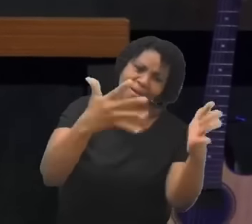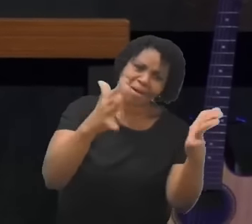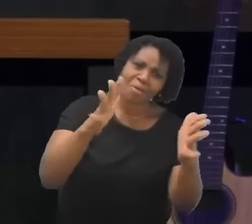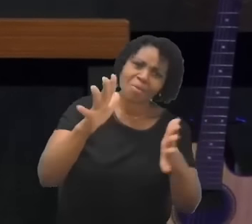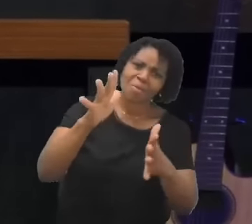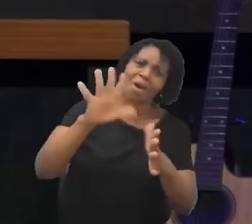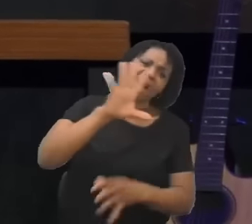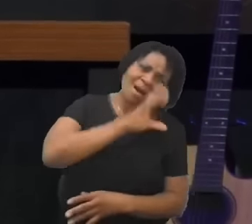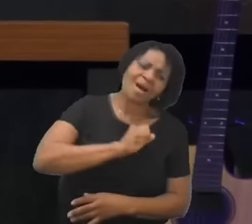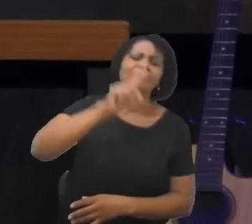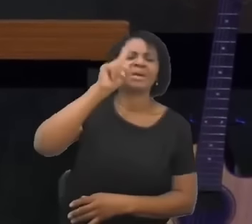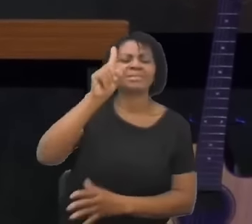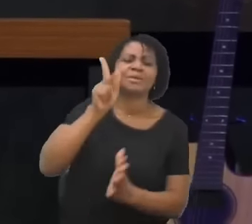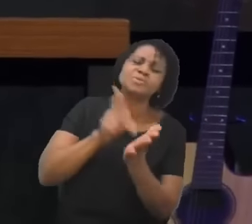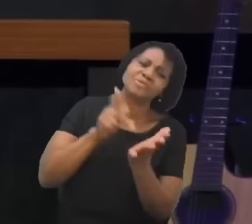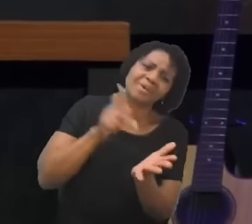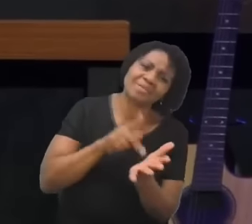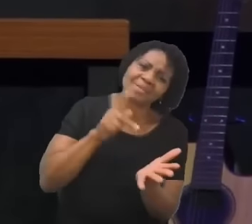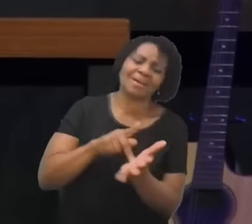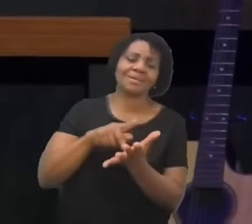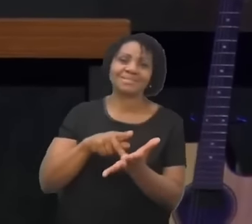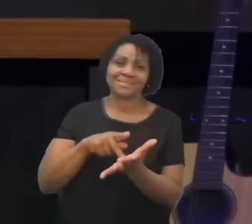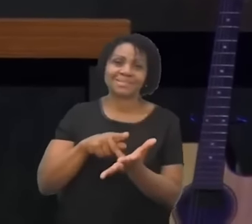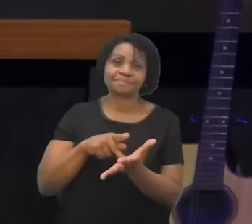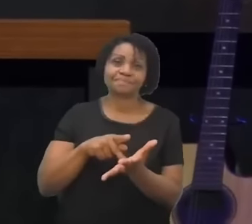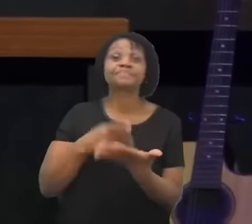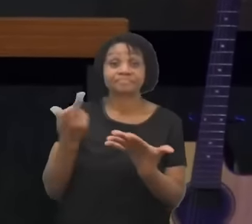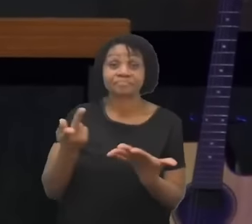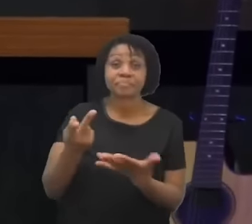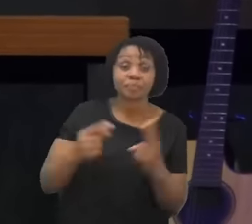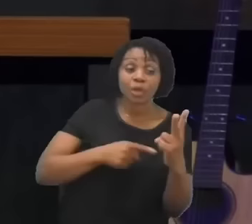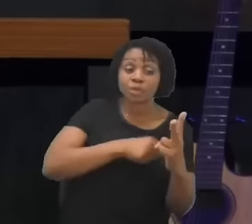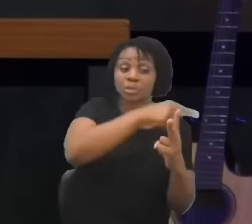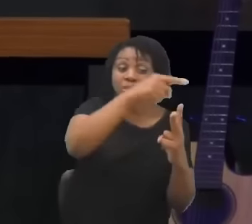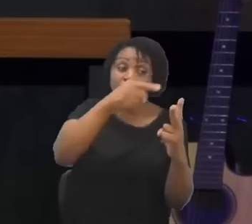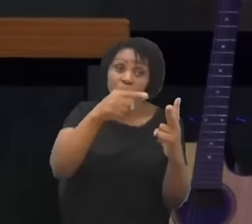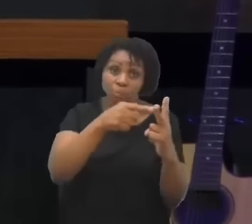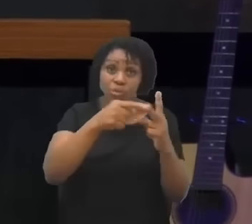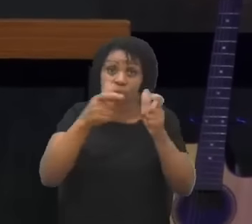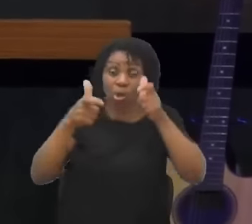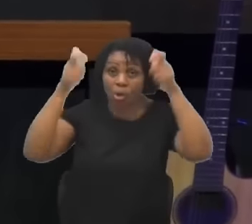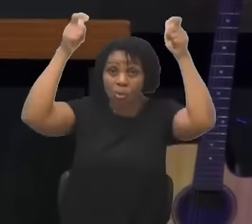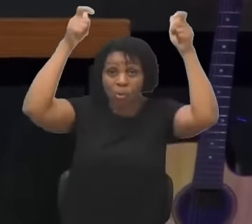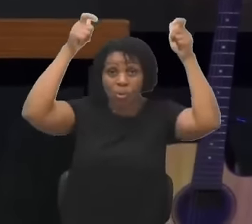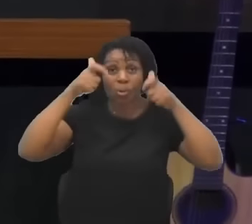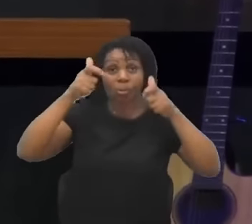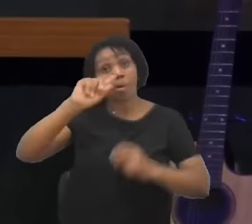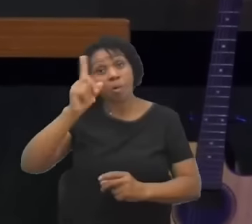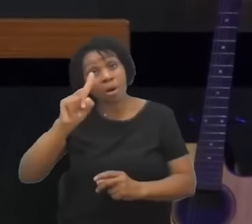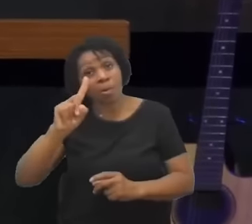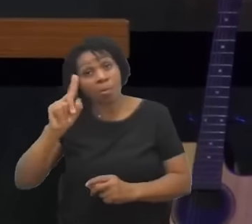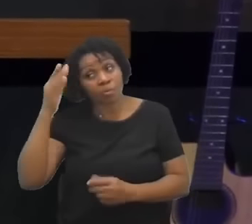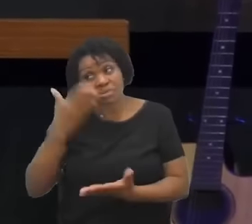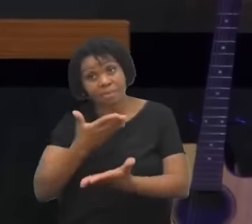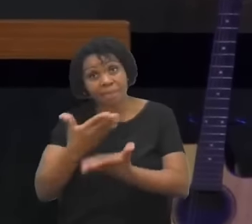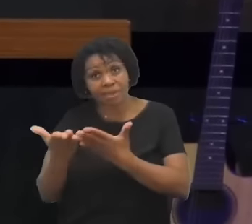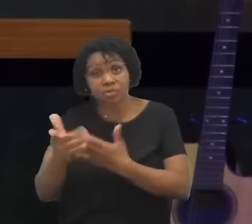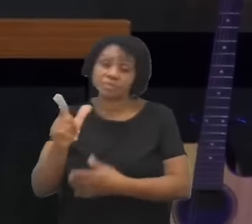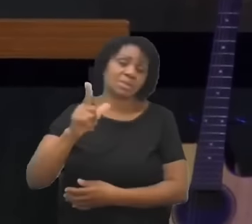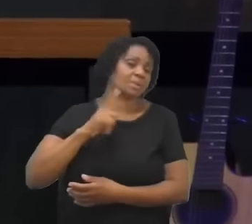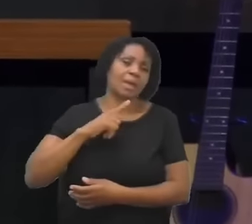Deus intensamente. E aí eu falei que só tem duas posições, coroa ou não coroa. Mas